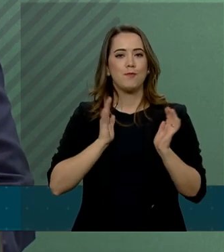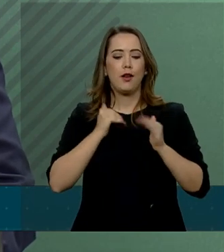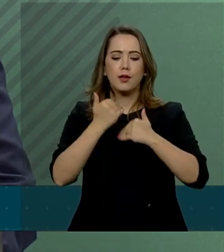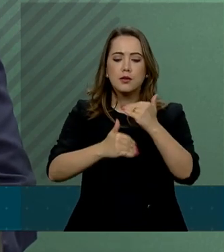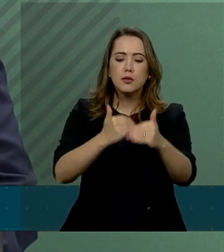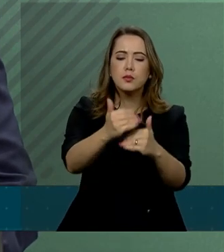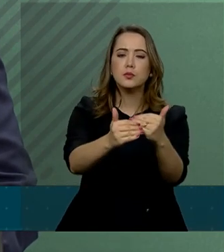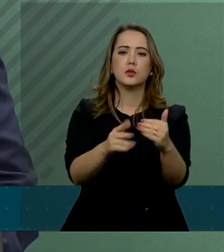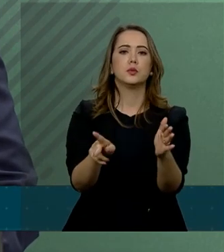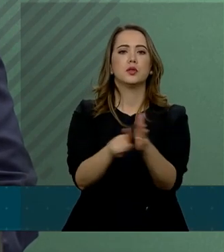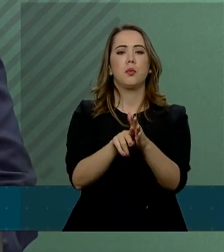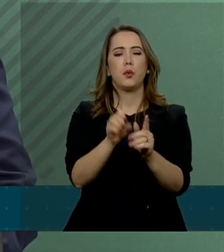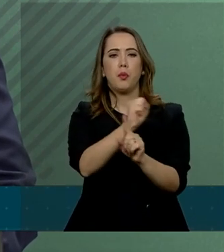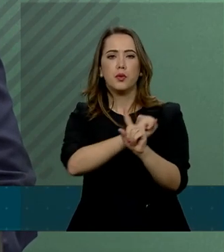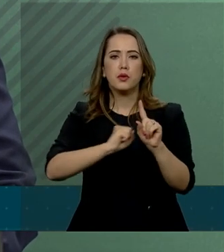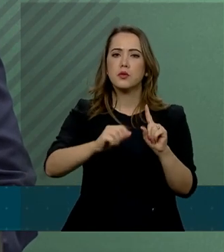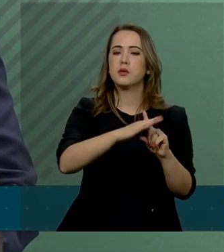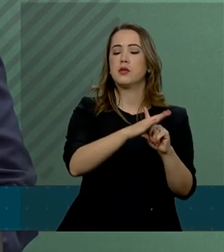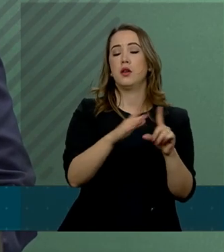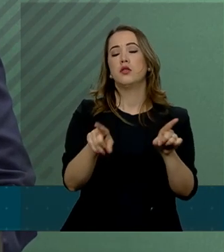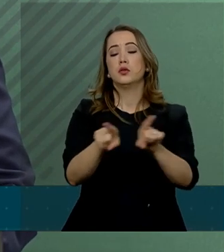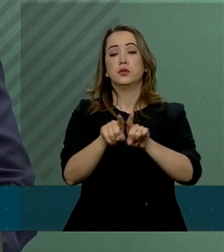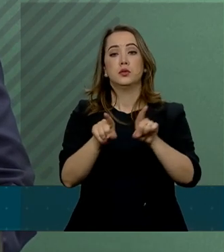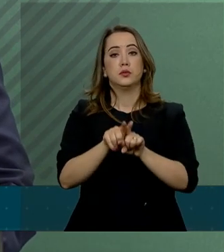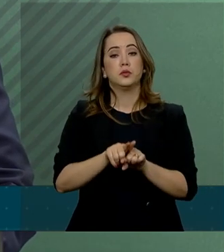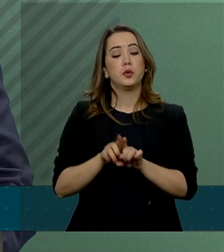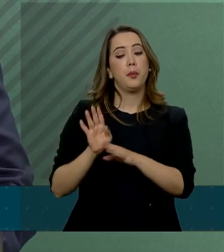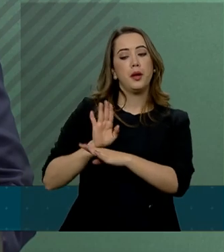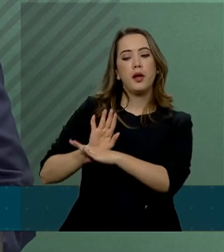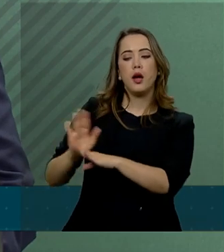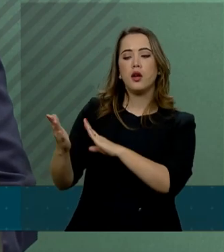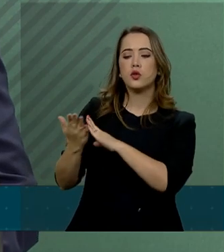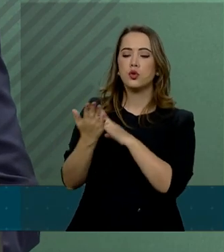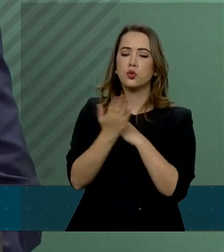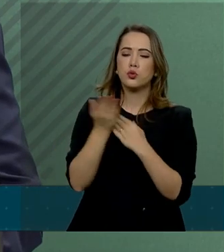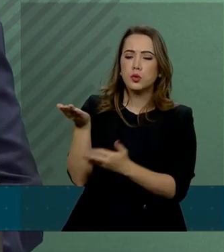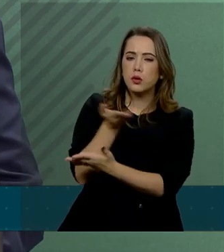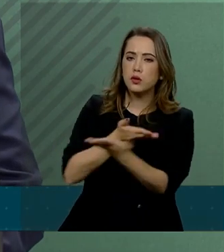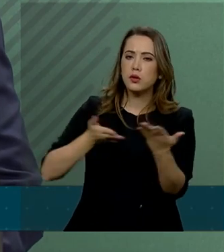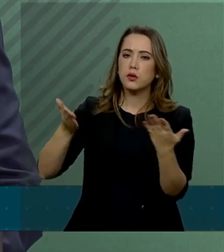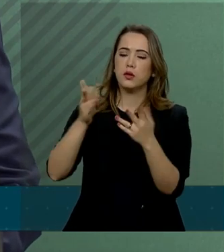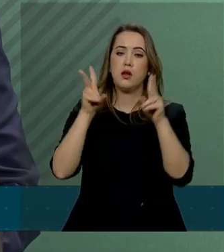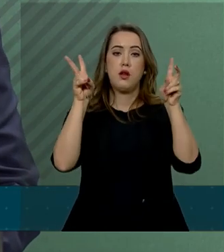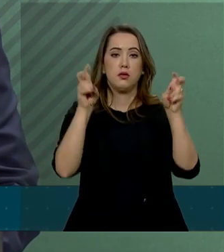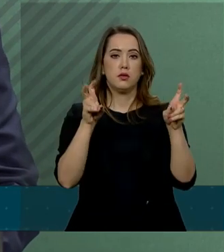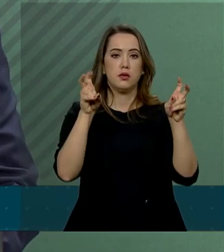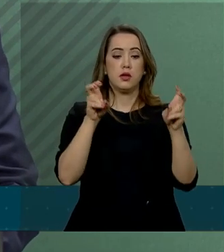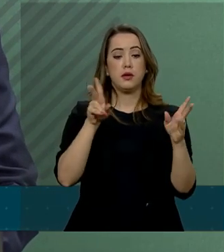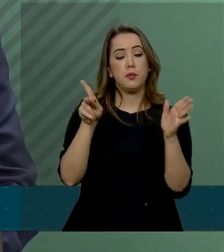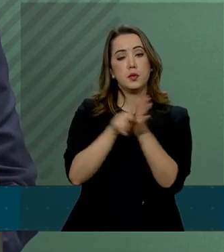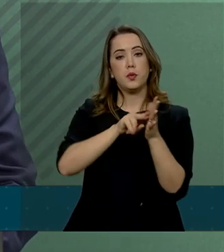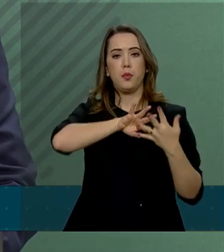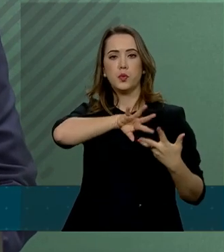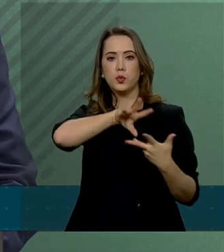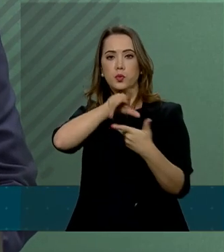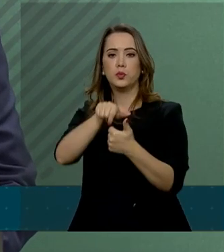suas sociedades bem como a cooperação em relação a temas globais